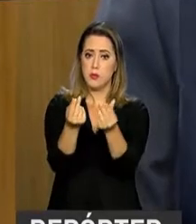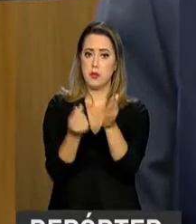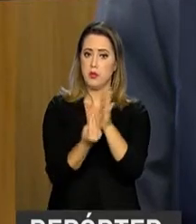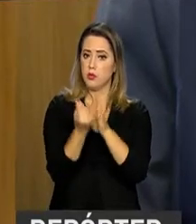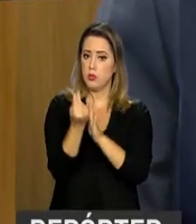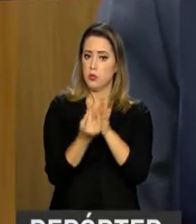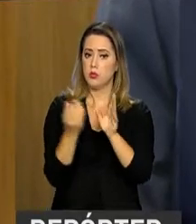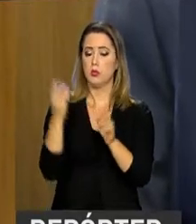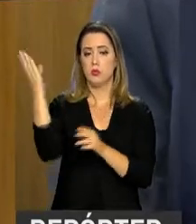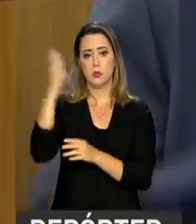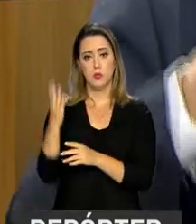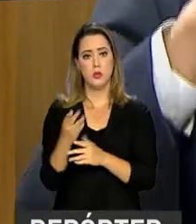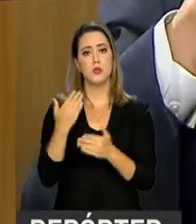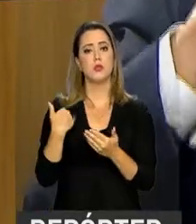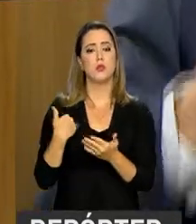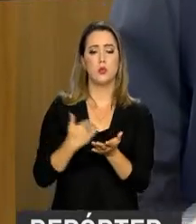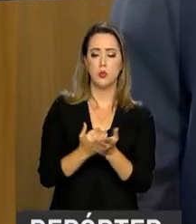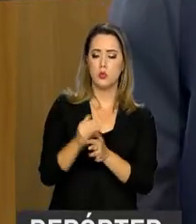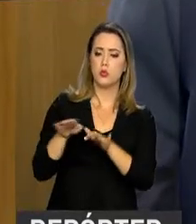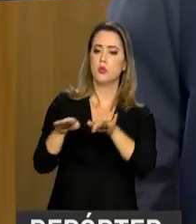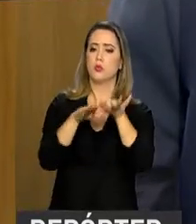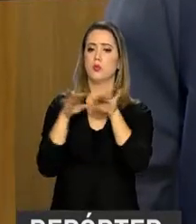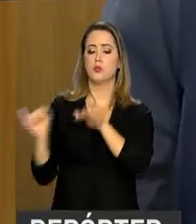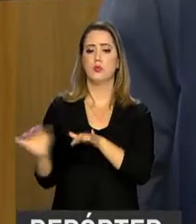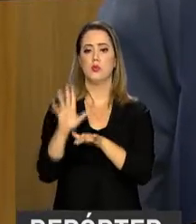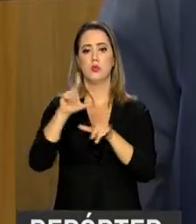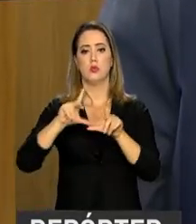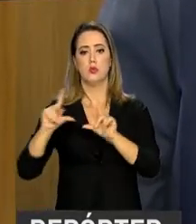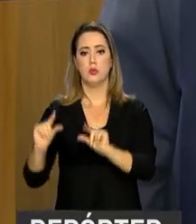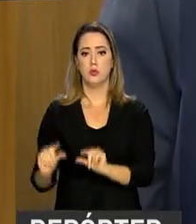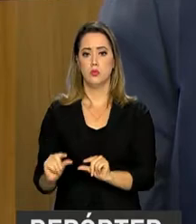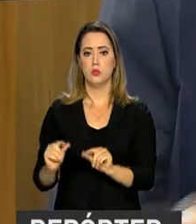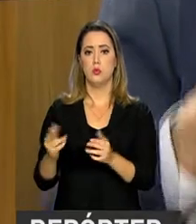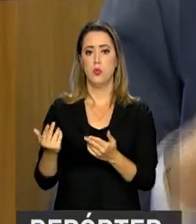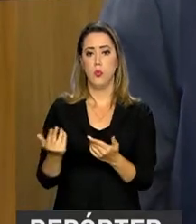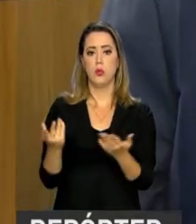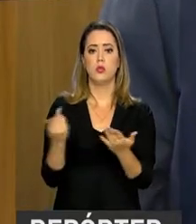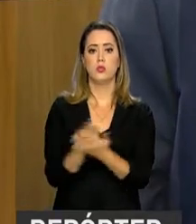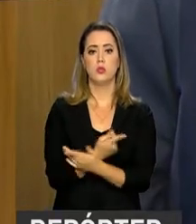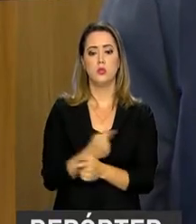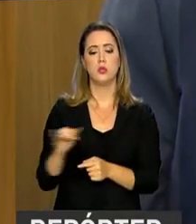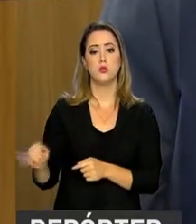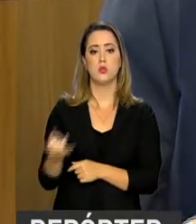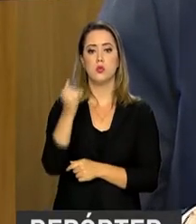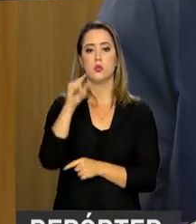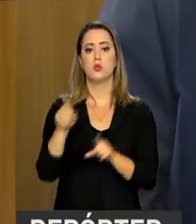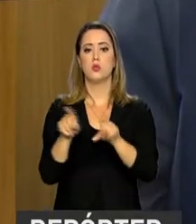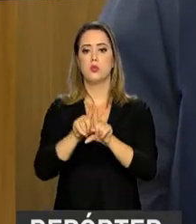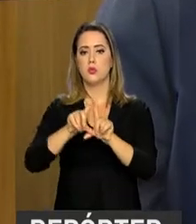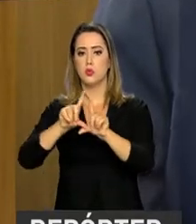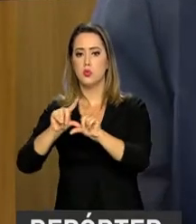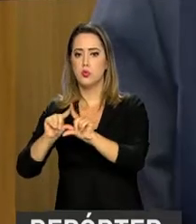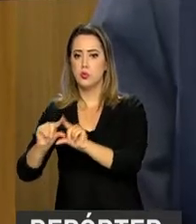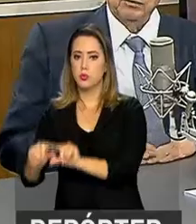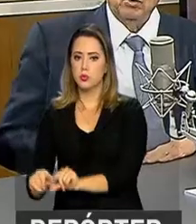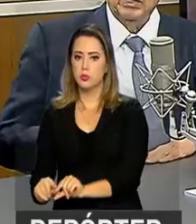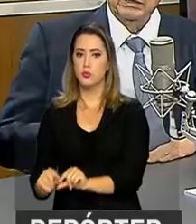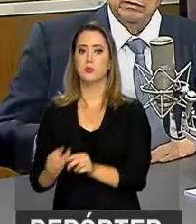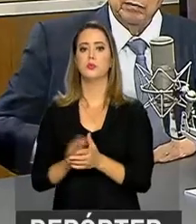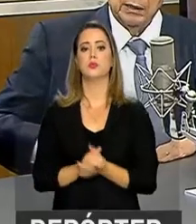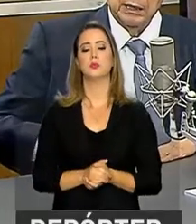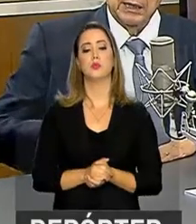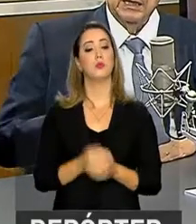possam continuar equilibradas a inflação baixa como está e os juros caindo como estão